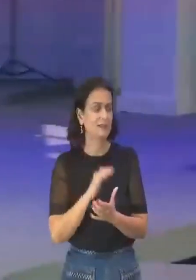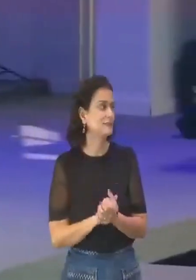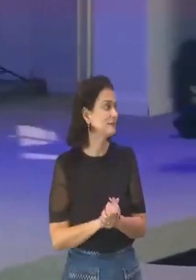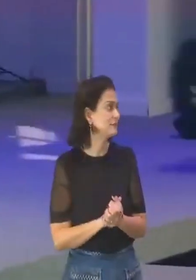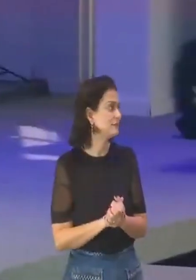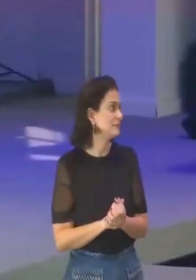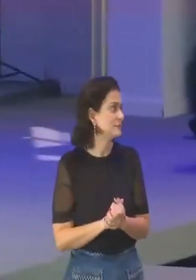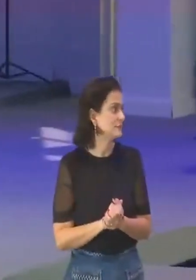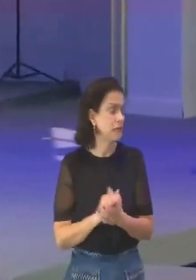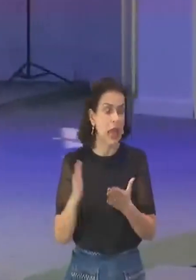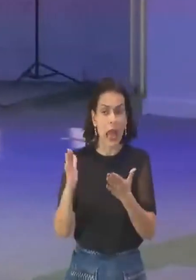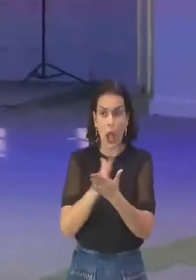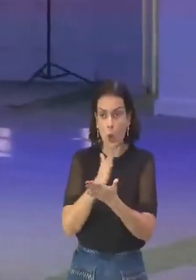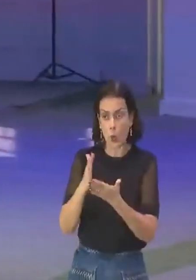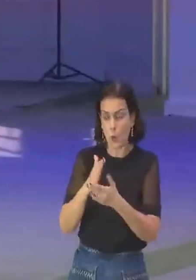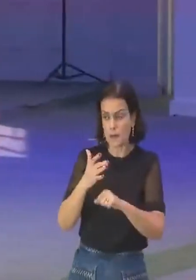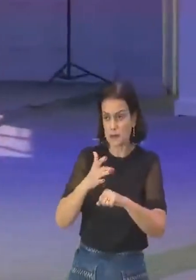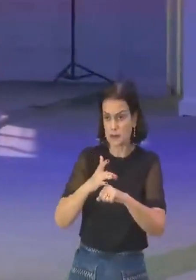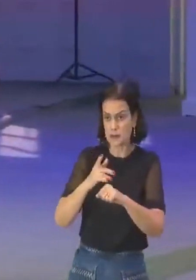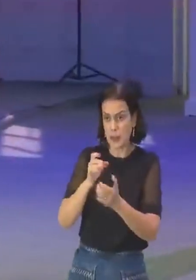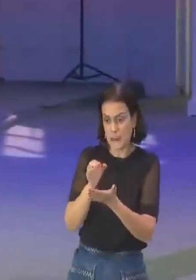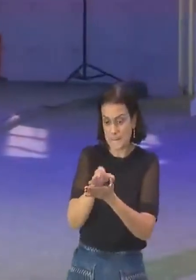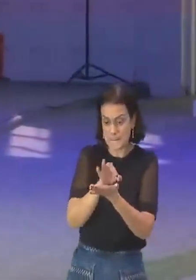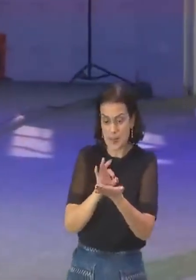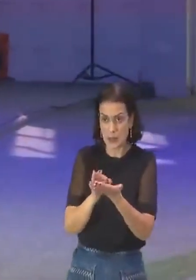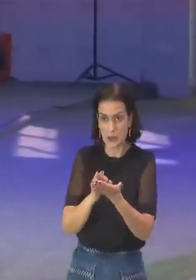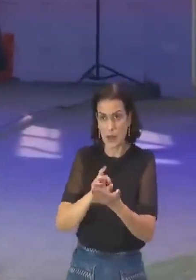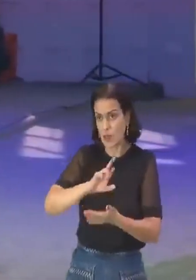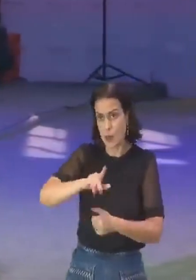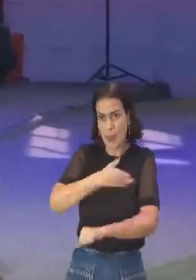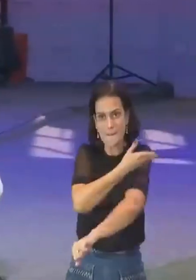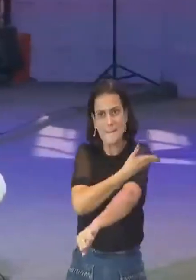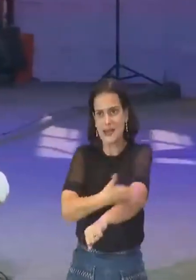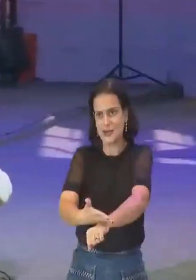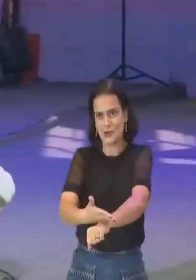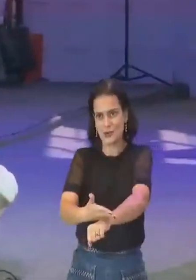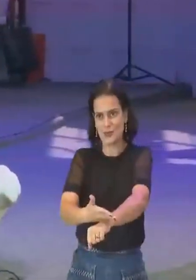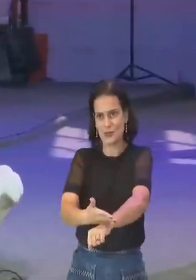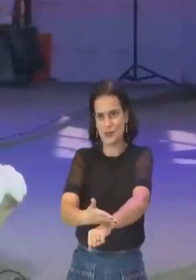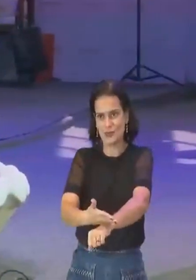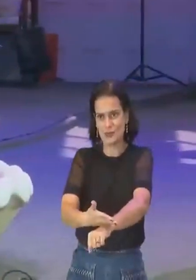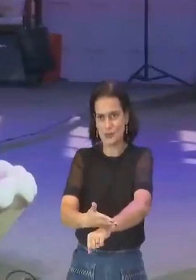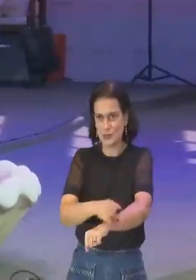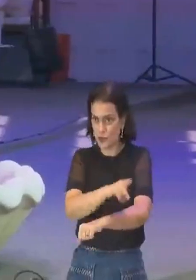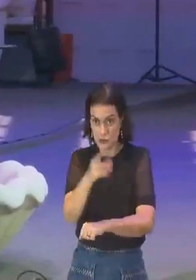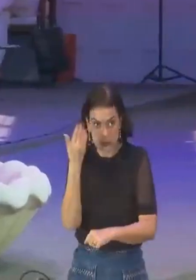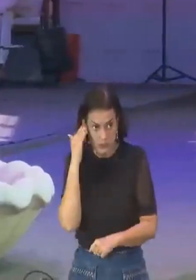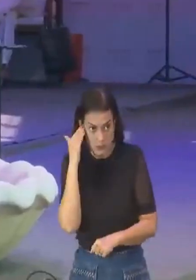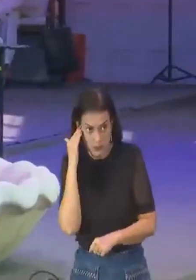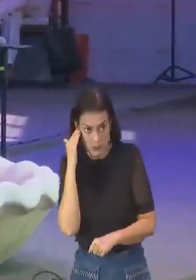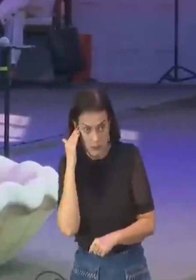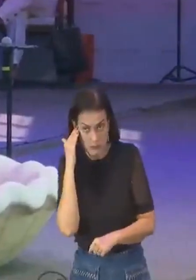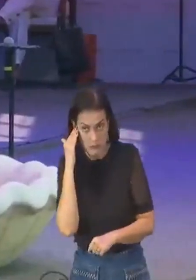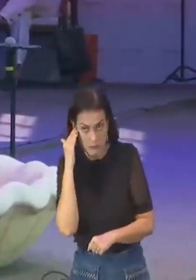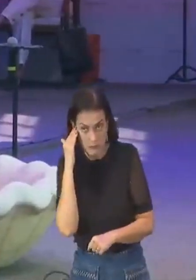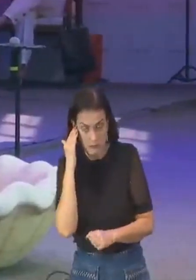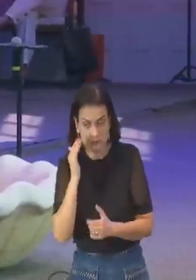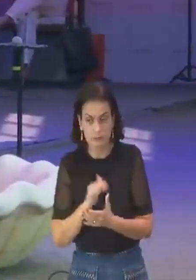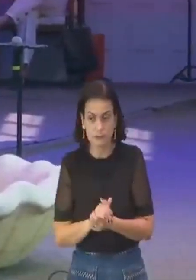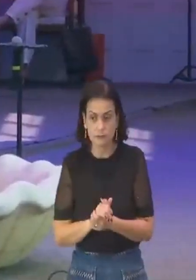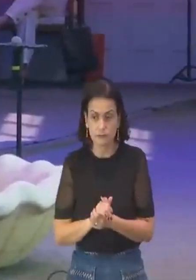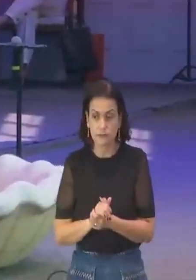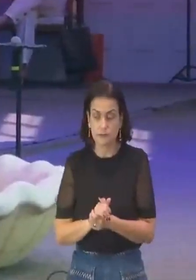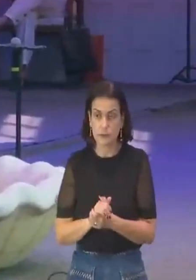E algumas pérolas não são brancas. Você sabia? No